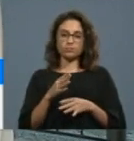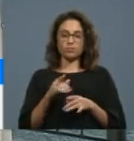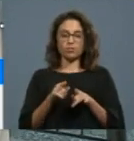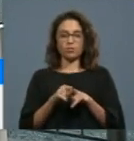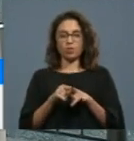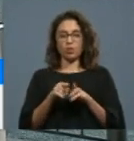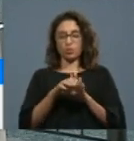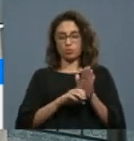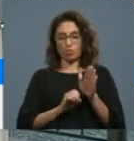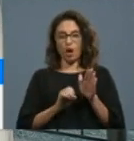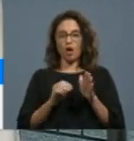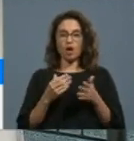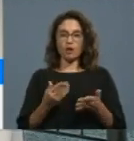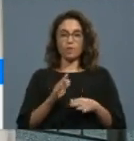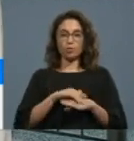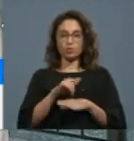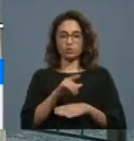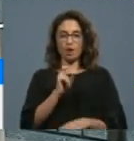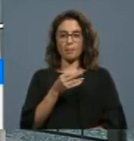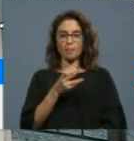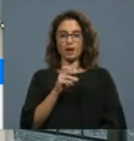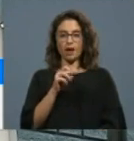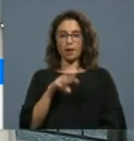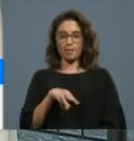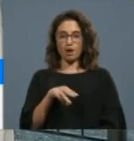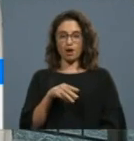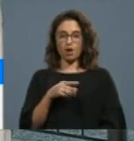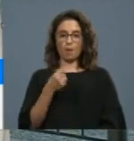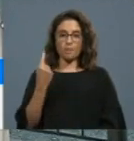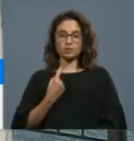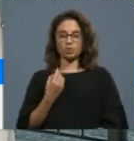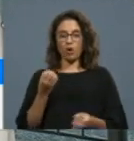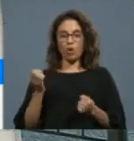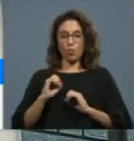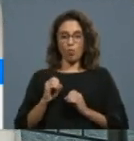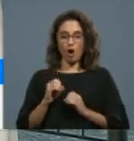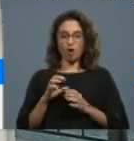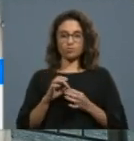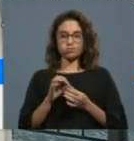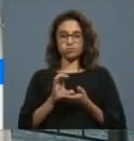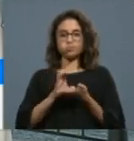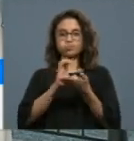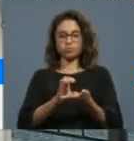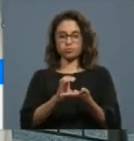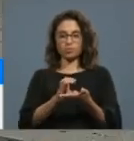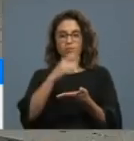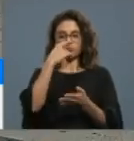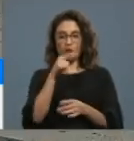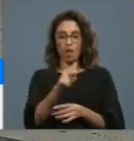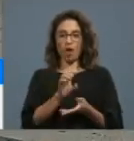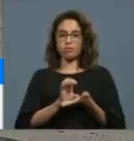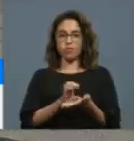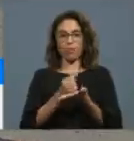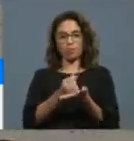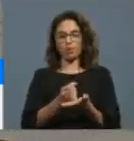precário, e por isso mesmo a APRAM não tem qualquer obrigação em termos de indemnizações dos atuais utentes.